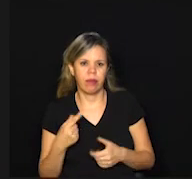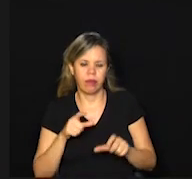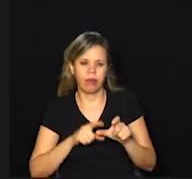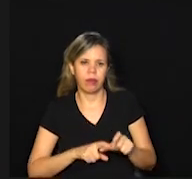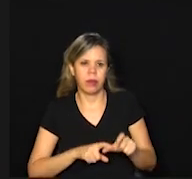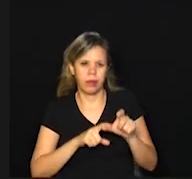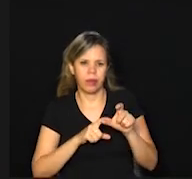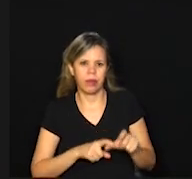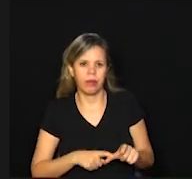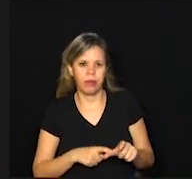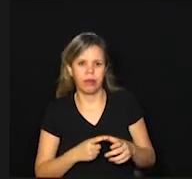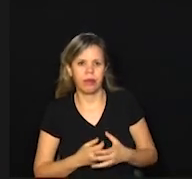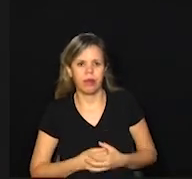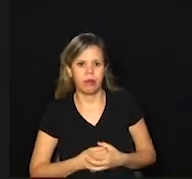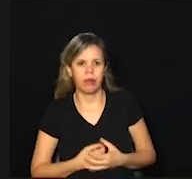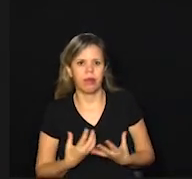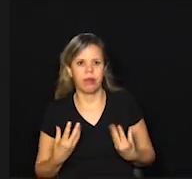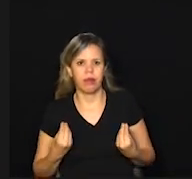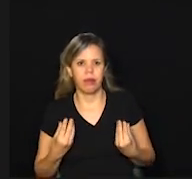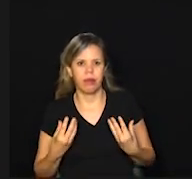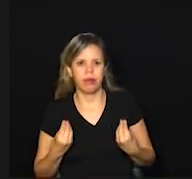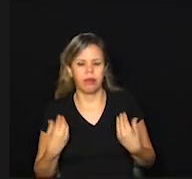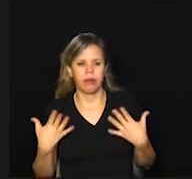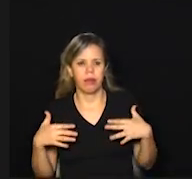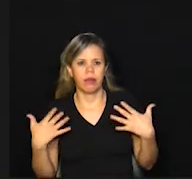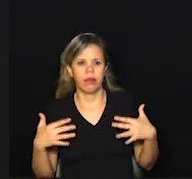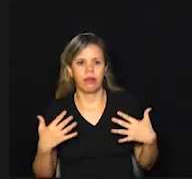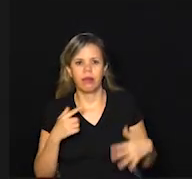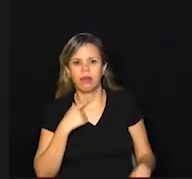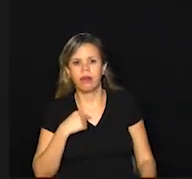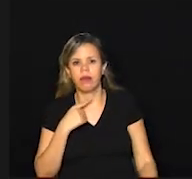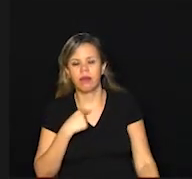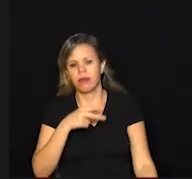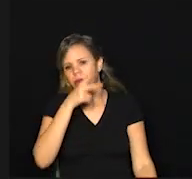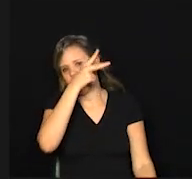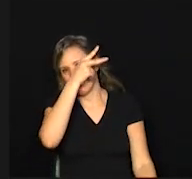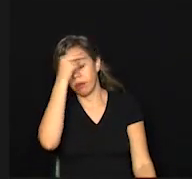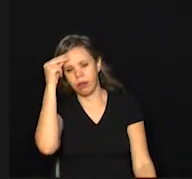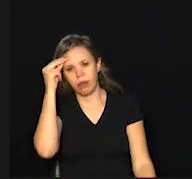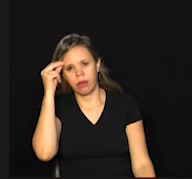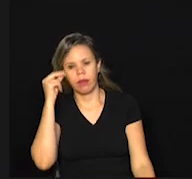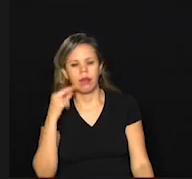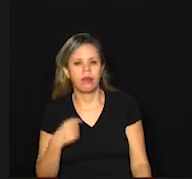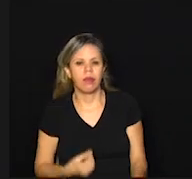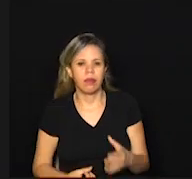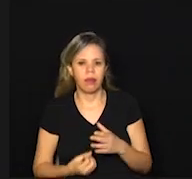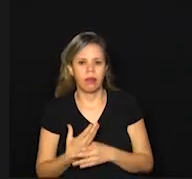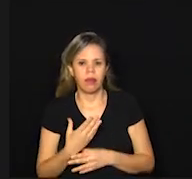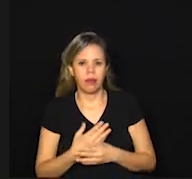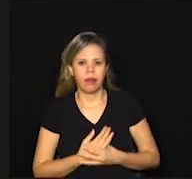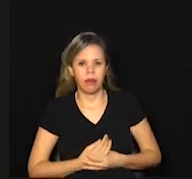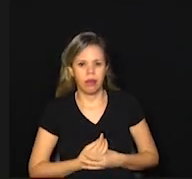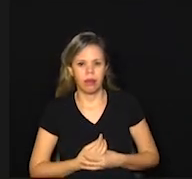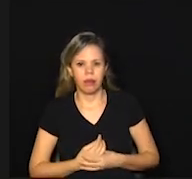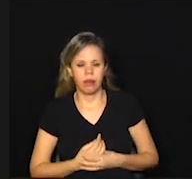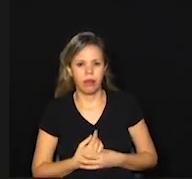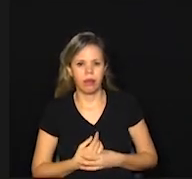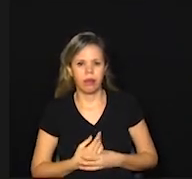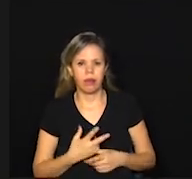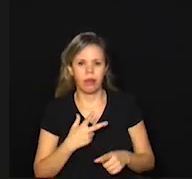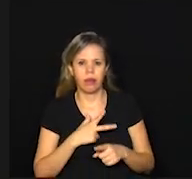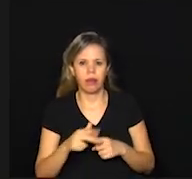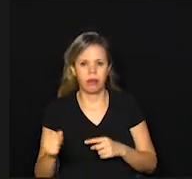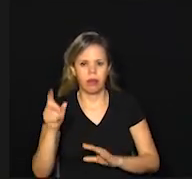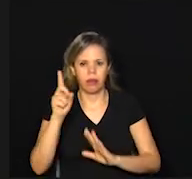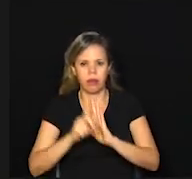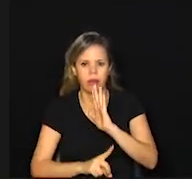muito é muito da vontade pública para que seja vá cuidar